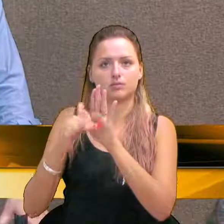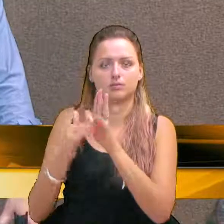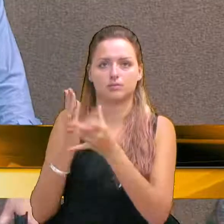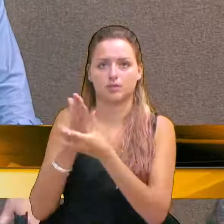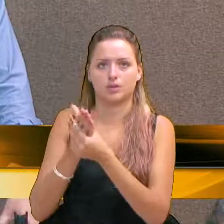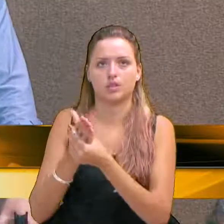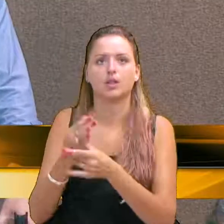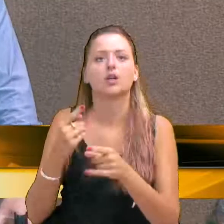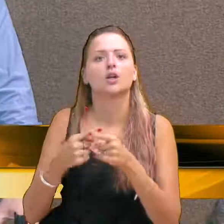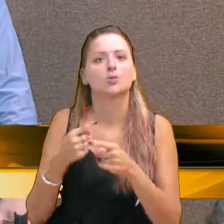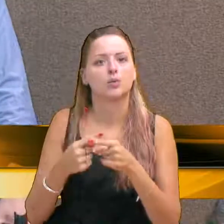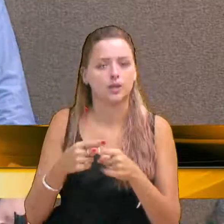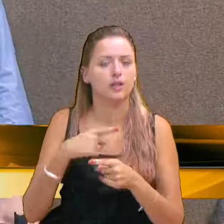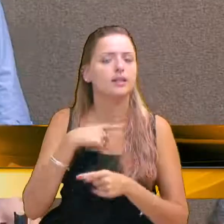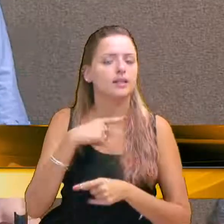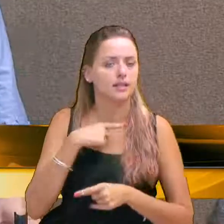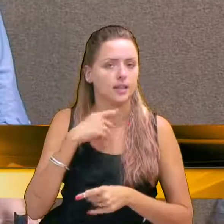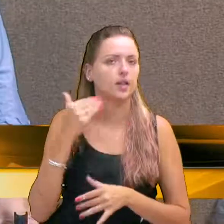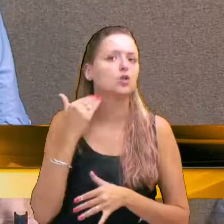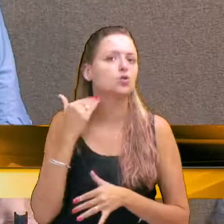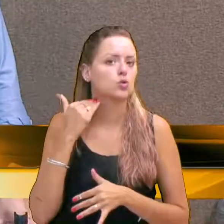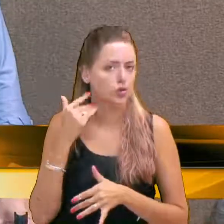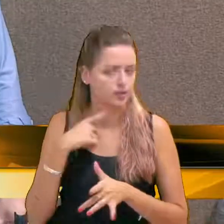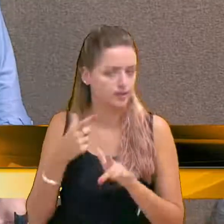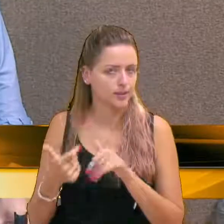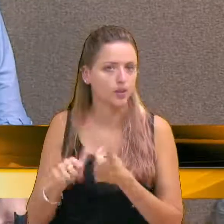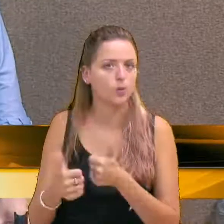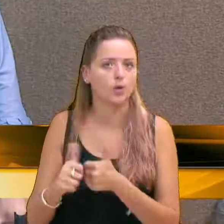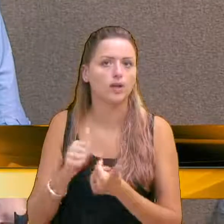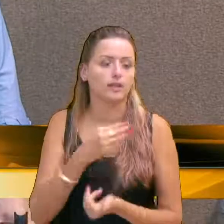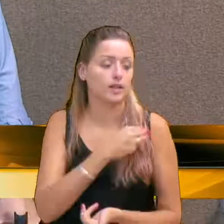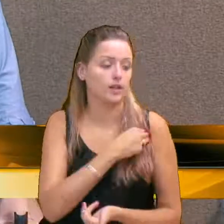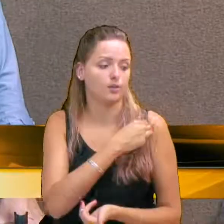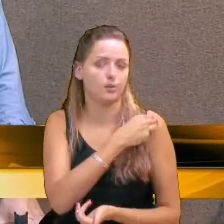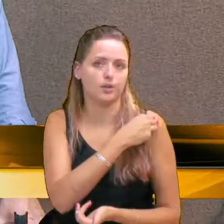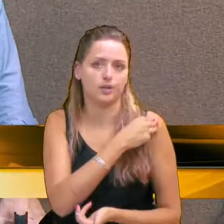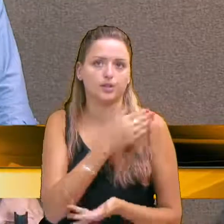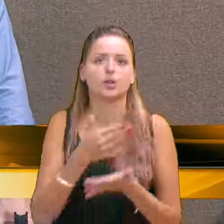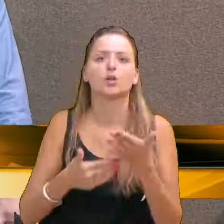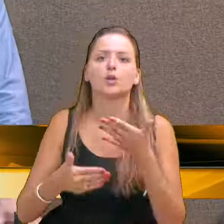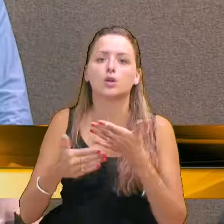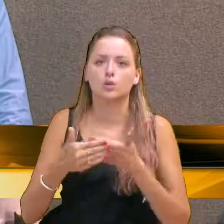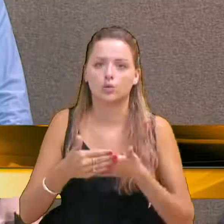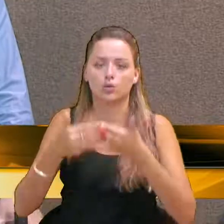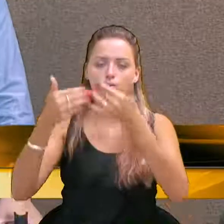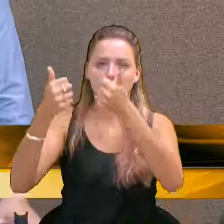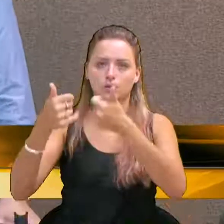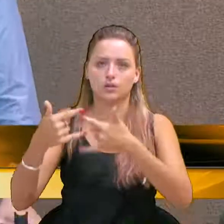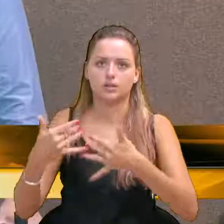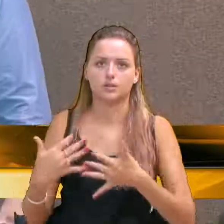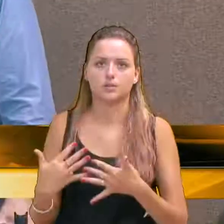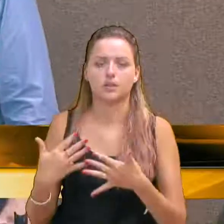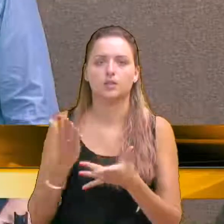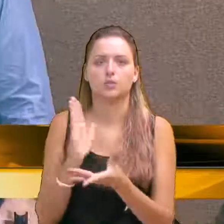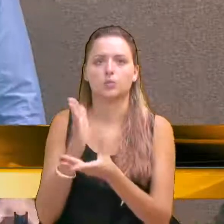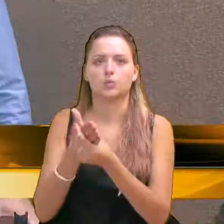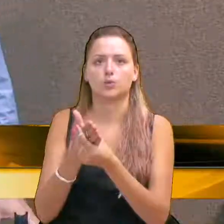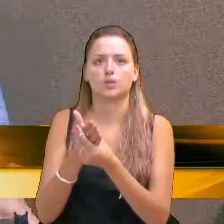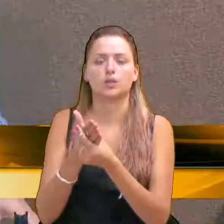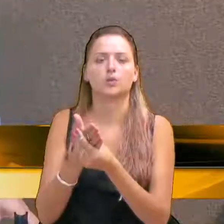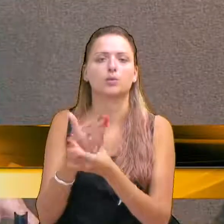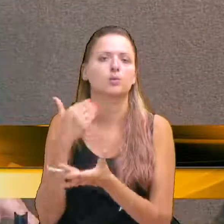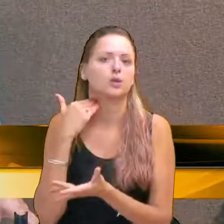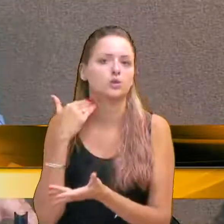faltam juristas qualificados, né, ministros, todos colocando que a sentença prolatada pelo juiz